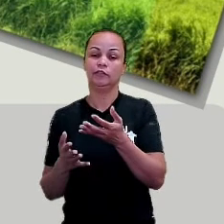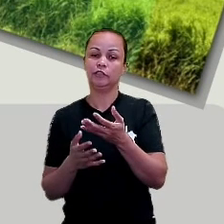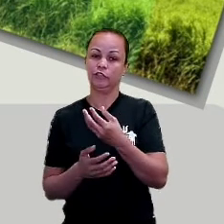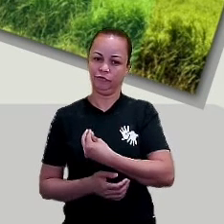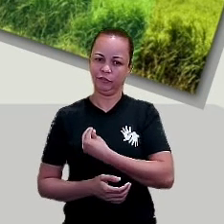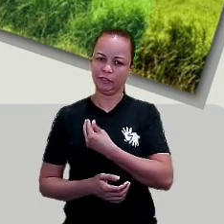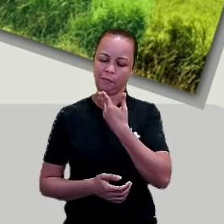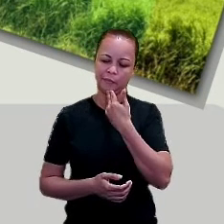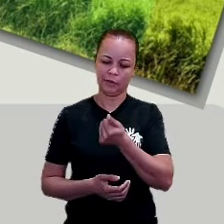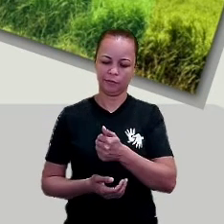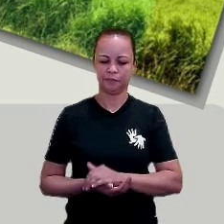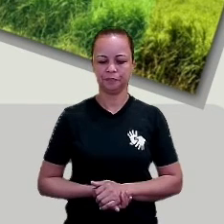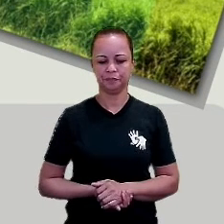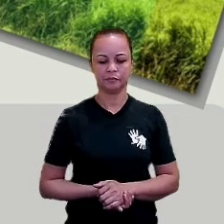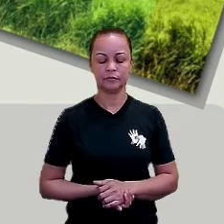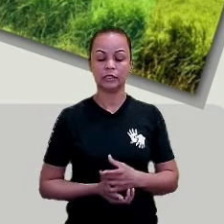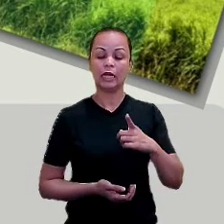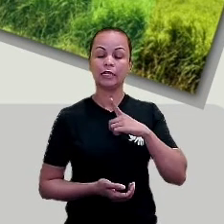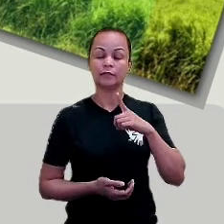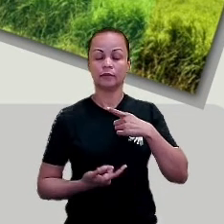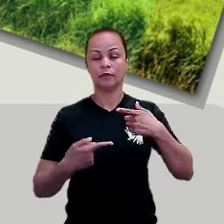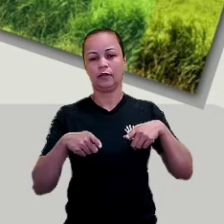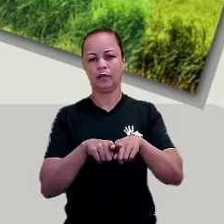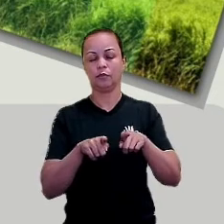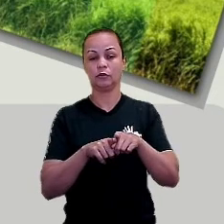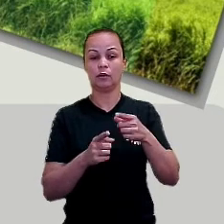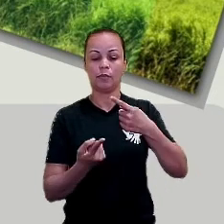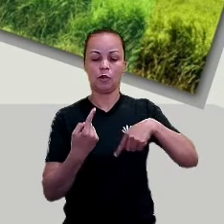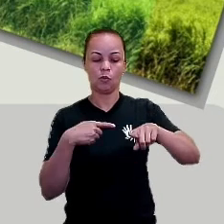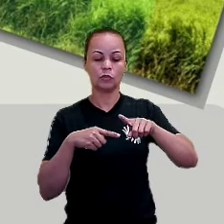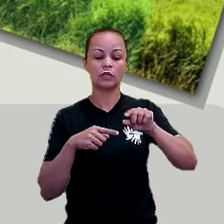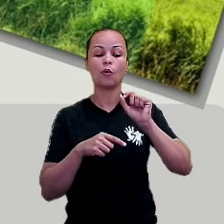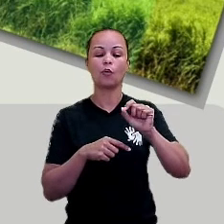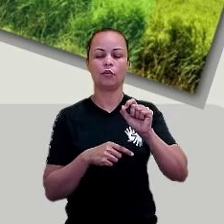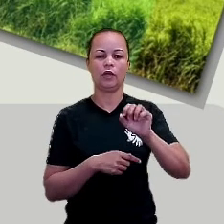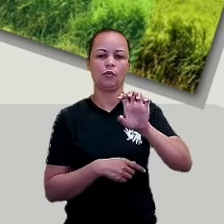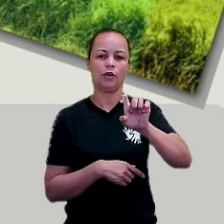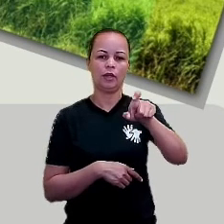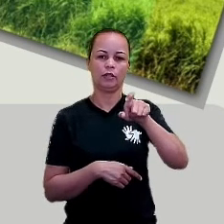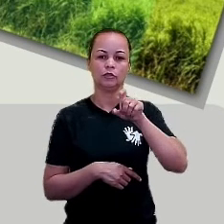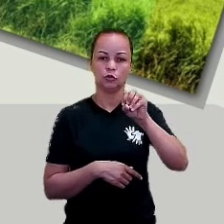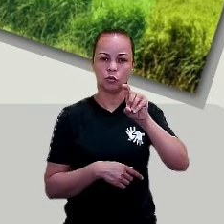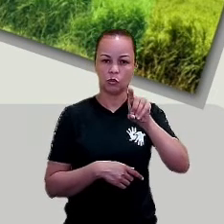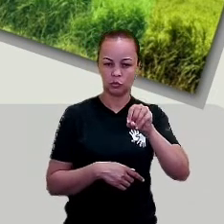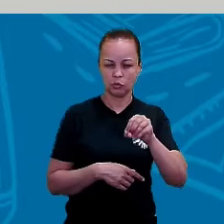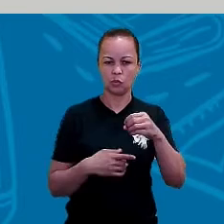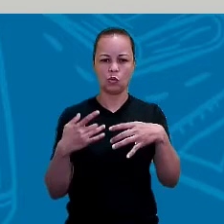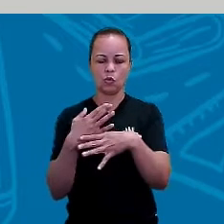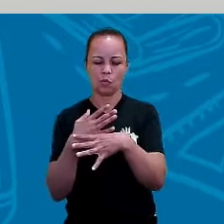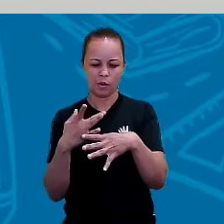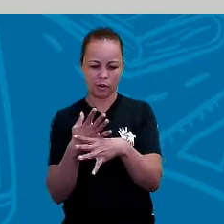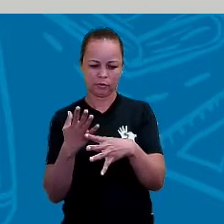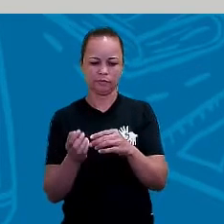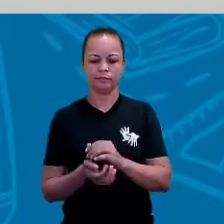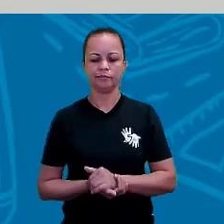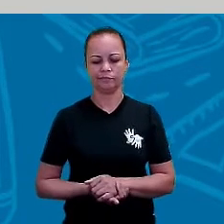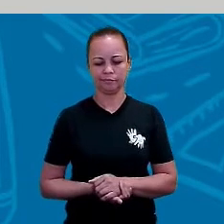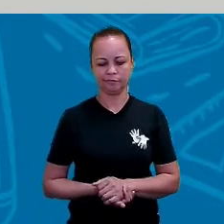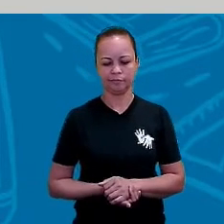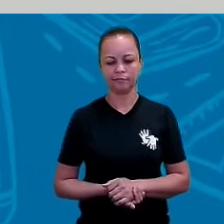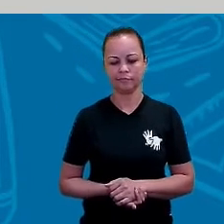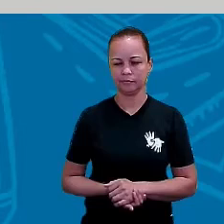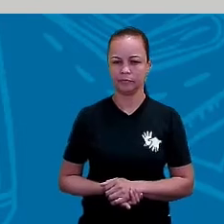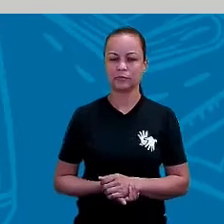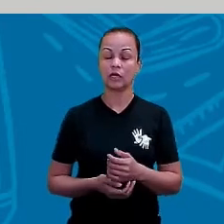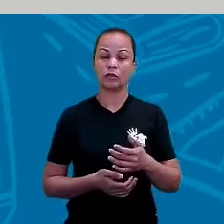E temos o contrário do êxodo rural, é o êxodo urbano. Quando as pessoas saem da área rural, o êxodo